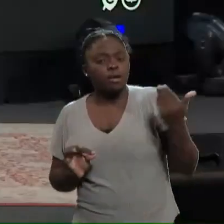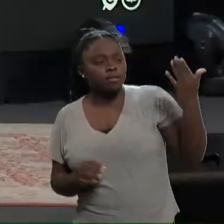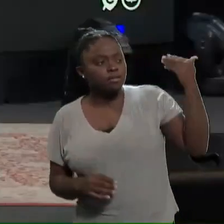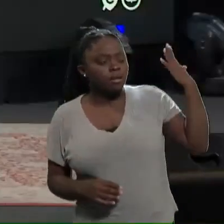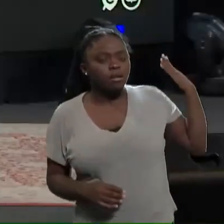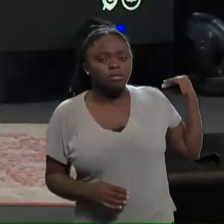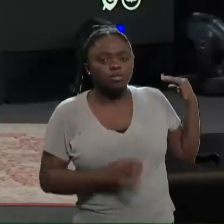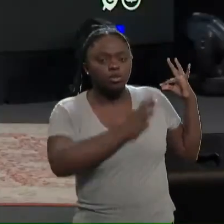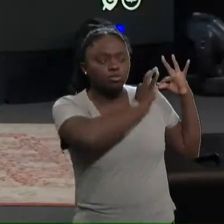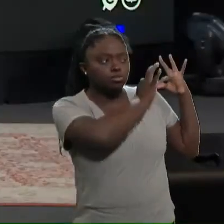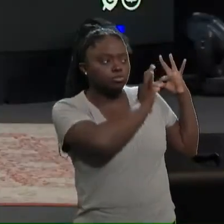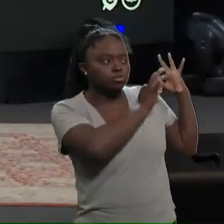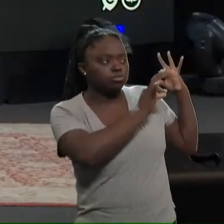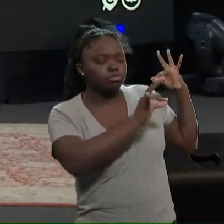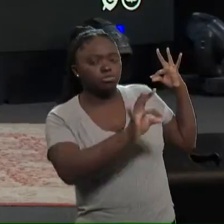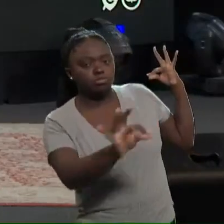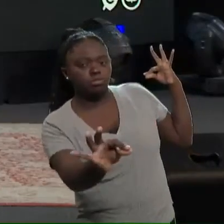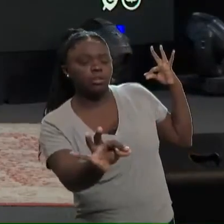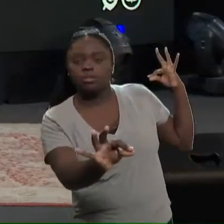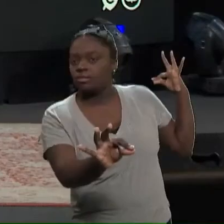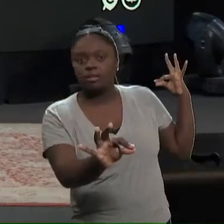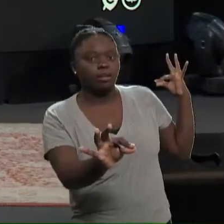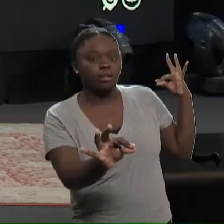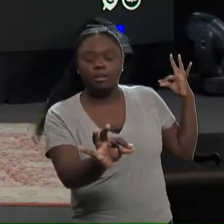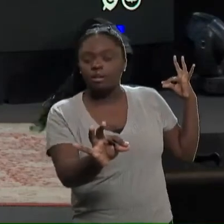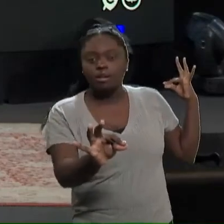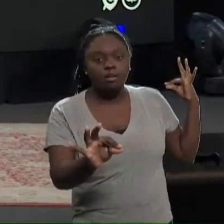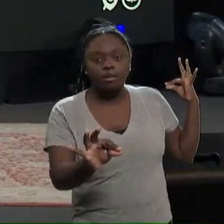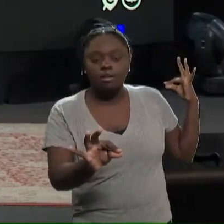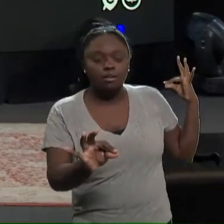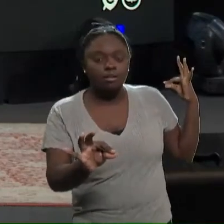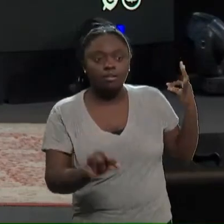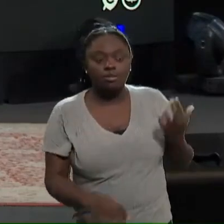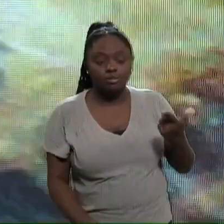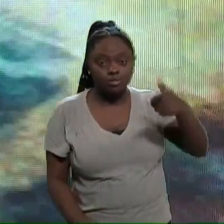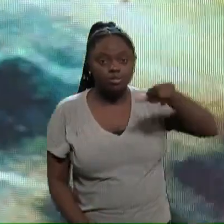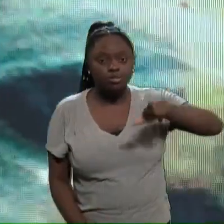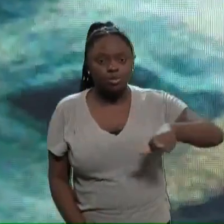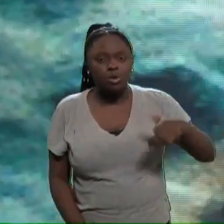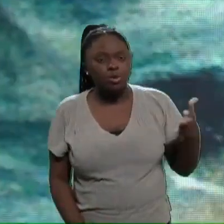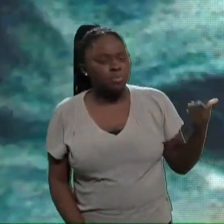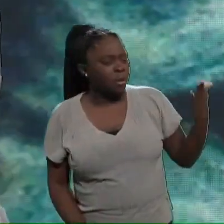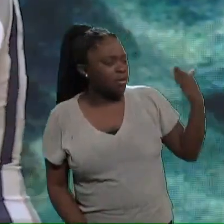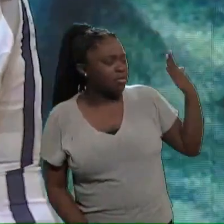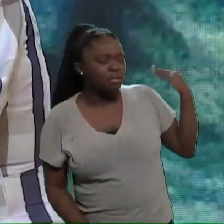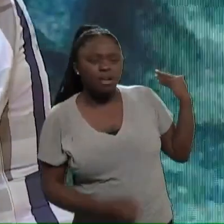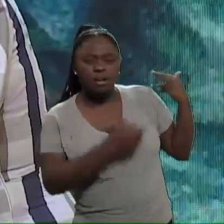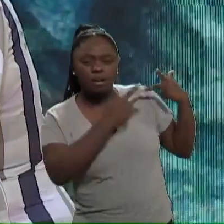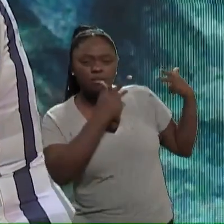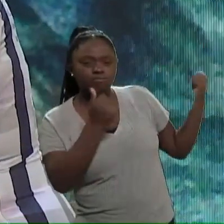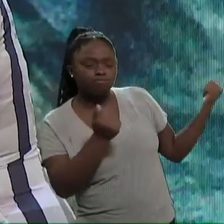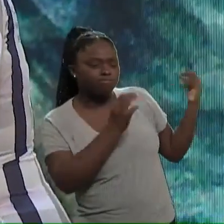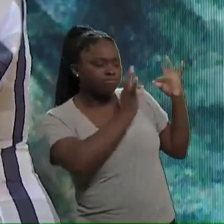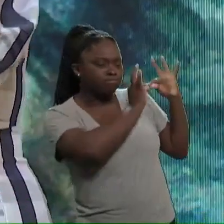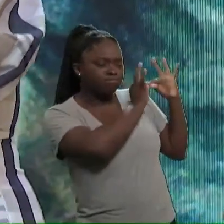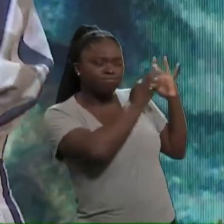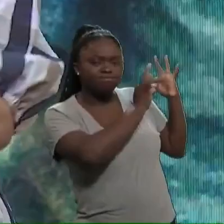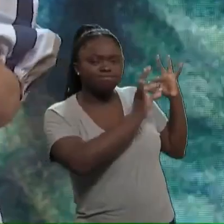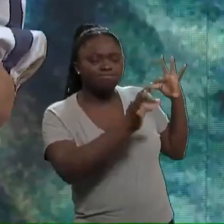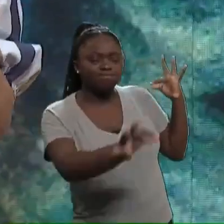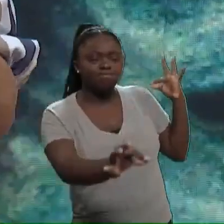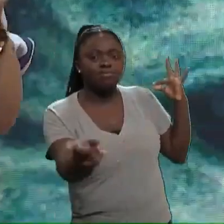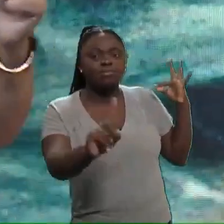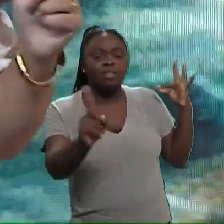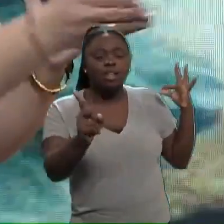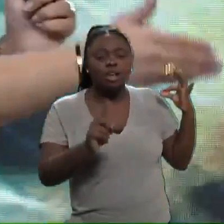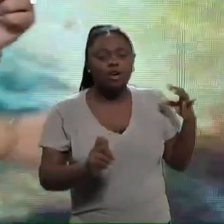passado. Vou falar de novo: não estenda o prazo do passado. Feche